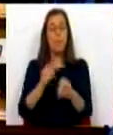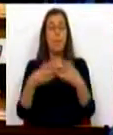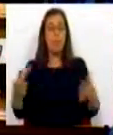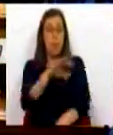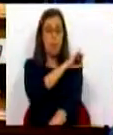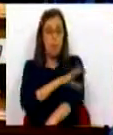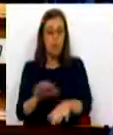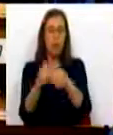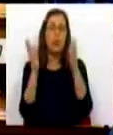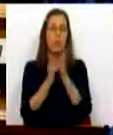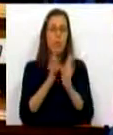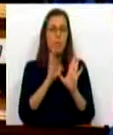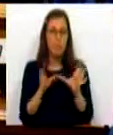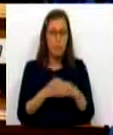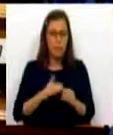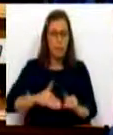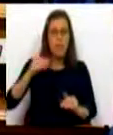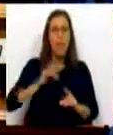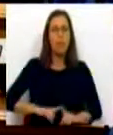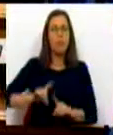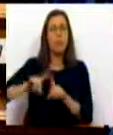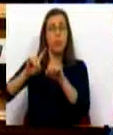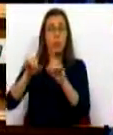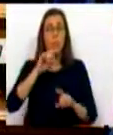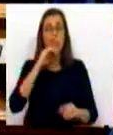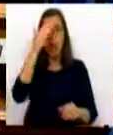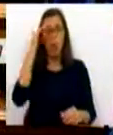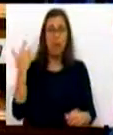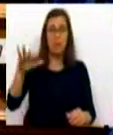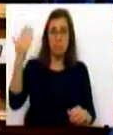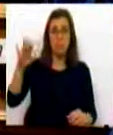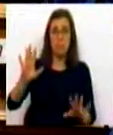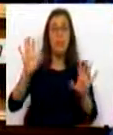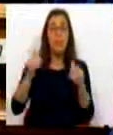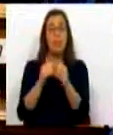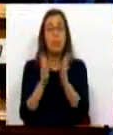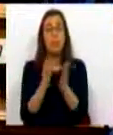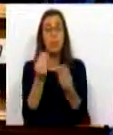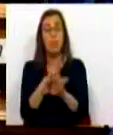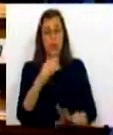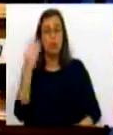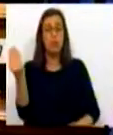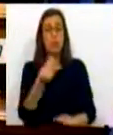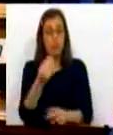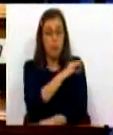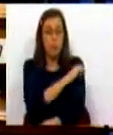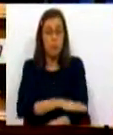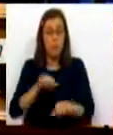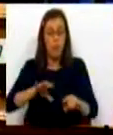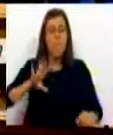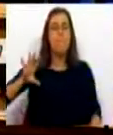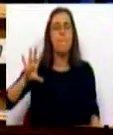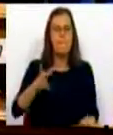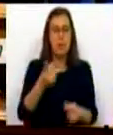em todos os grupos etários. E, Sr. Deputado, pode fazer assim, mas todas as crianças e jovens que empobreceram neste